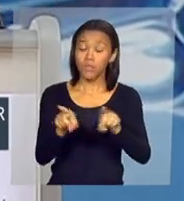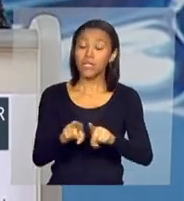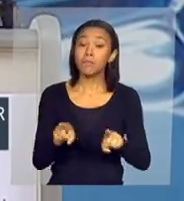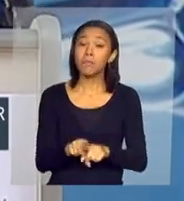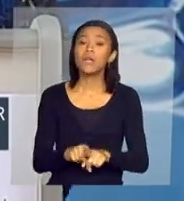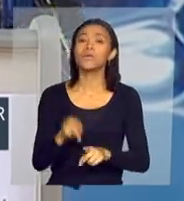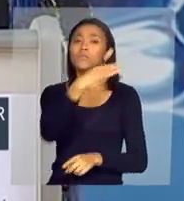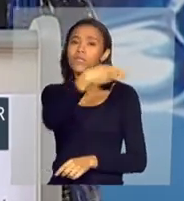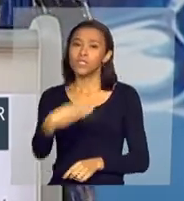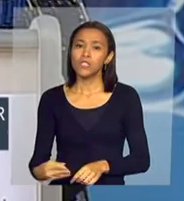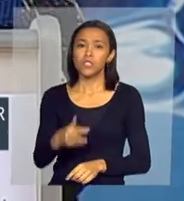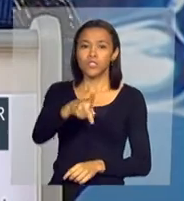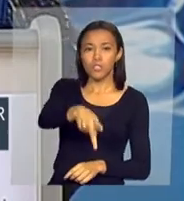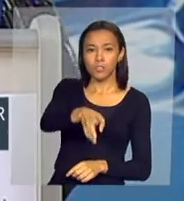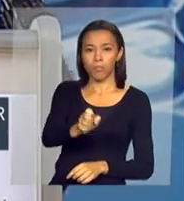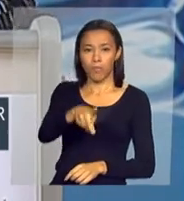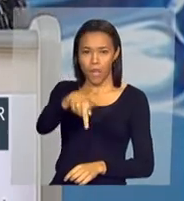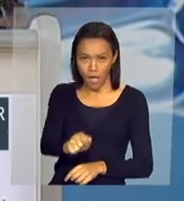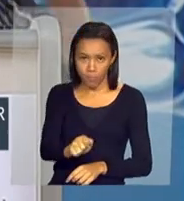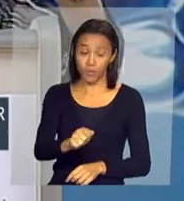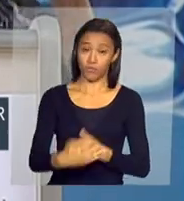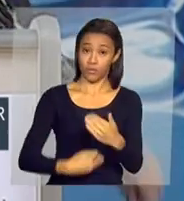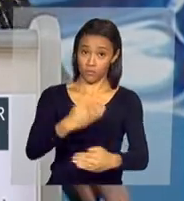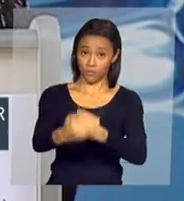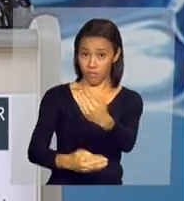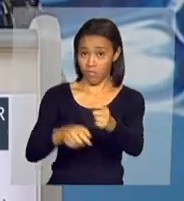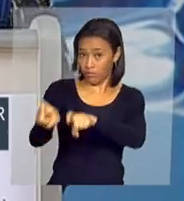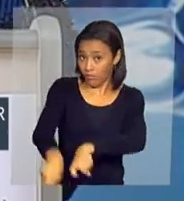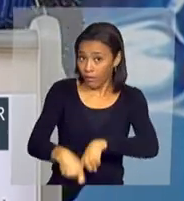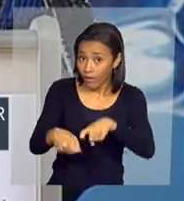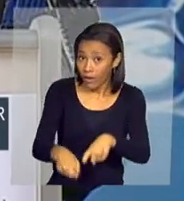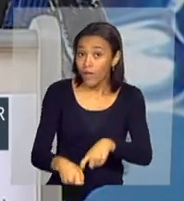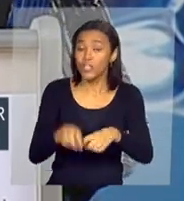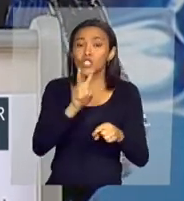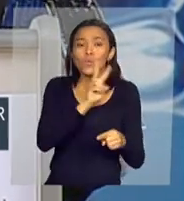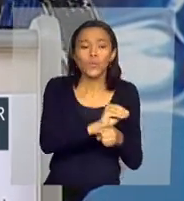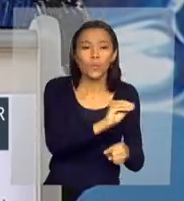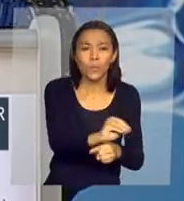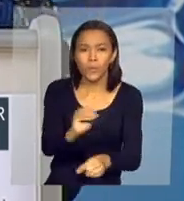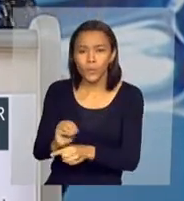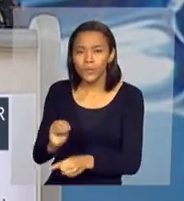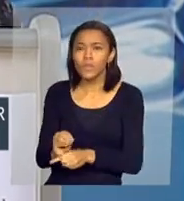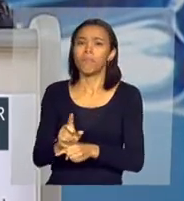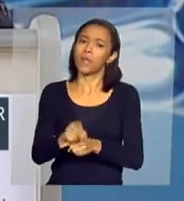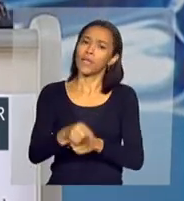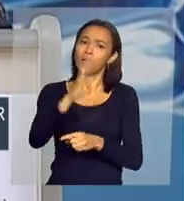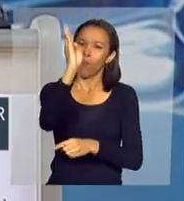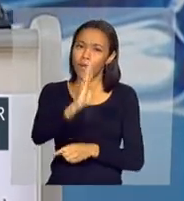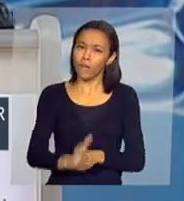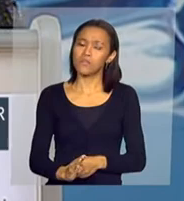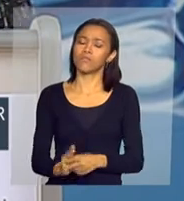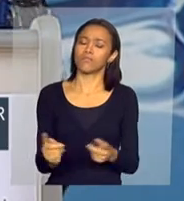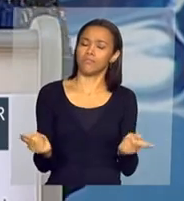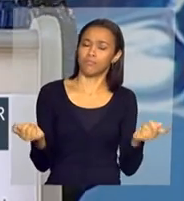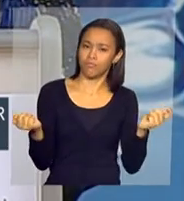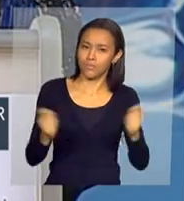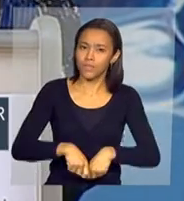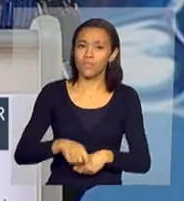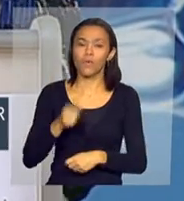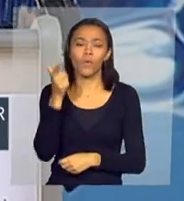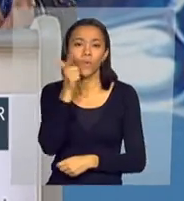Vargas, do desenvolvimento agrário, que cuida para que o Brasil tenha, de fato,